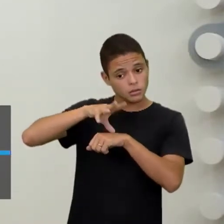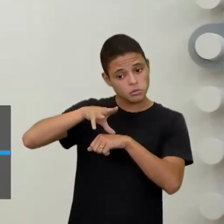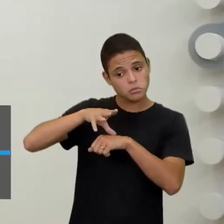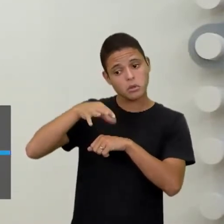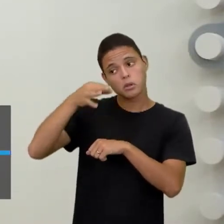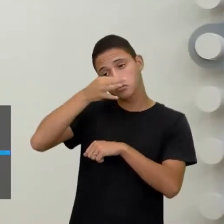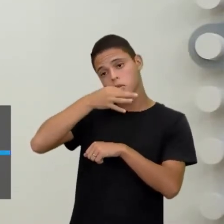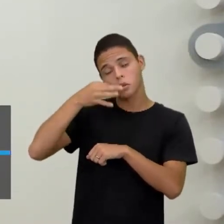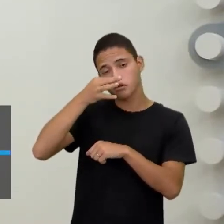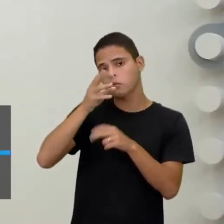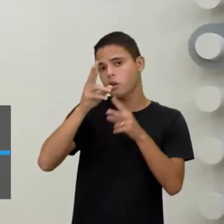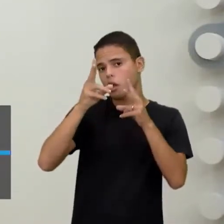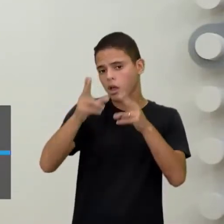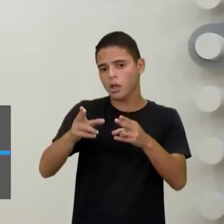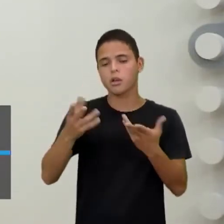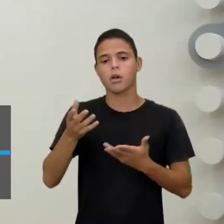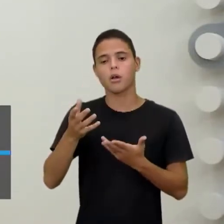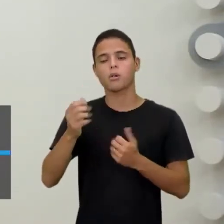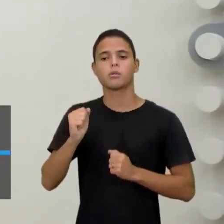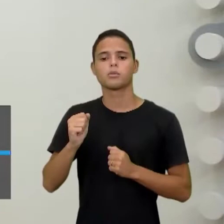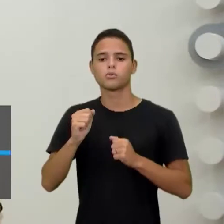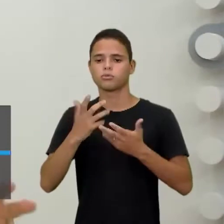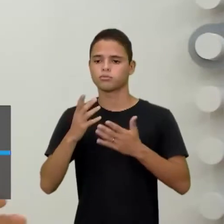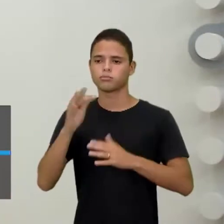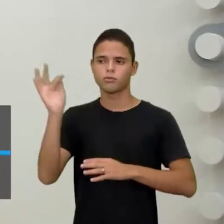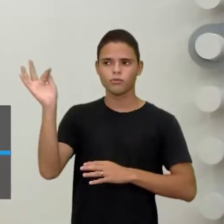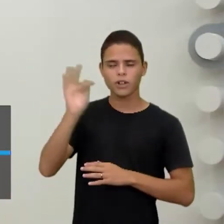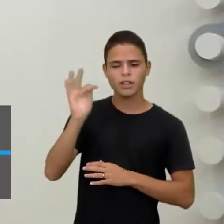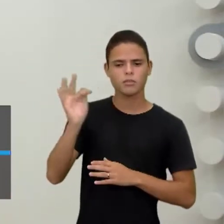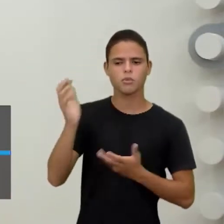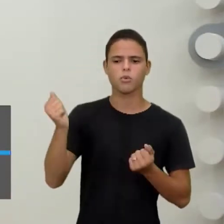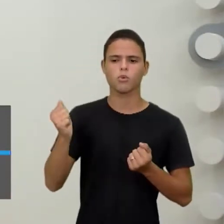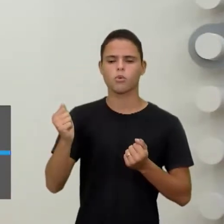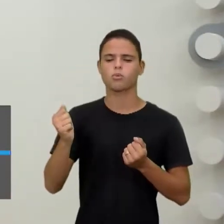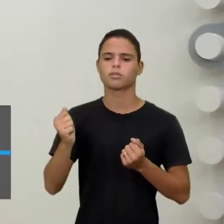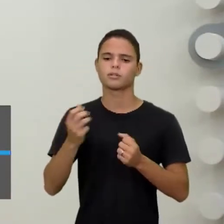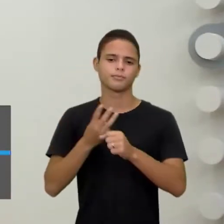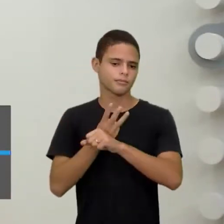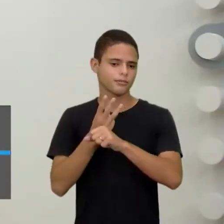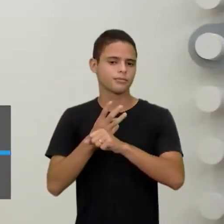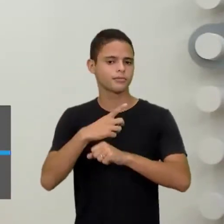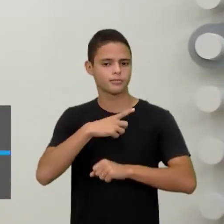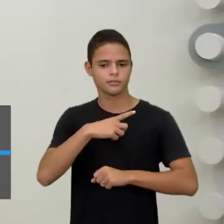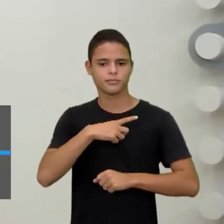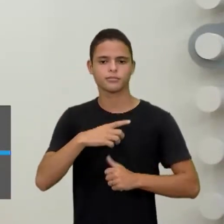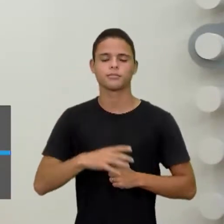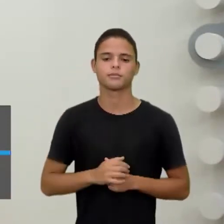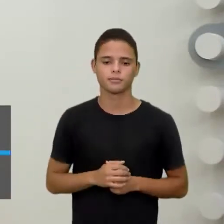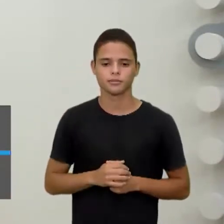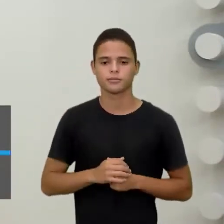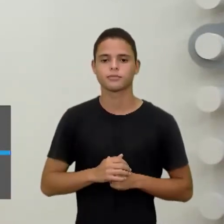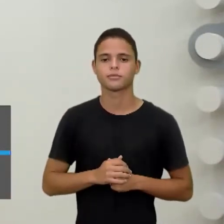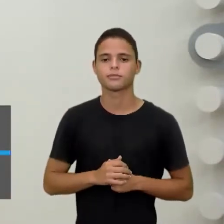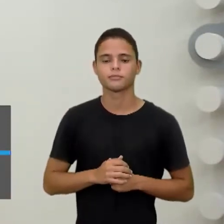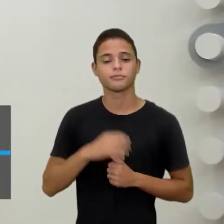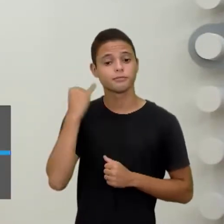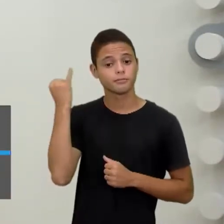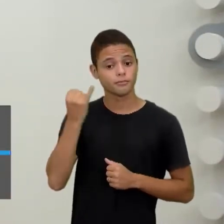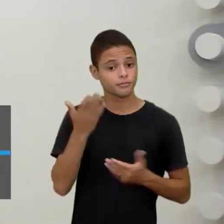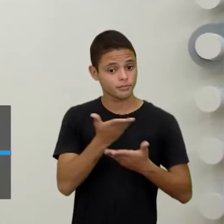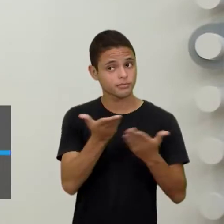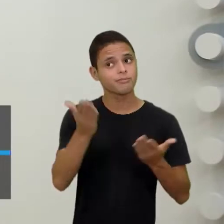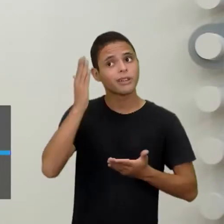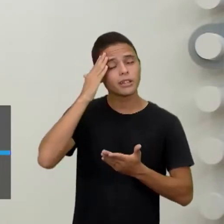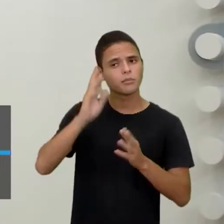no Twitter, Facebook, Instagram, essas redes sociais aí, todo mundo tem uma opinião. Agora, argumentar é difícil. E é importante que você